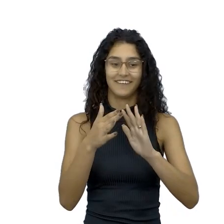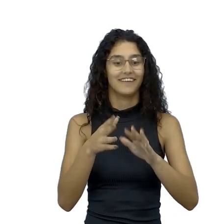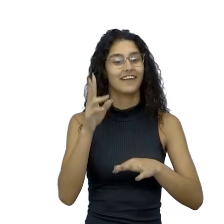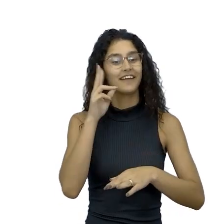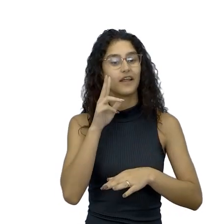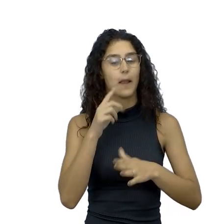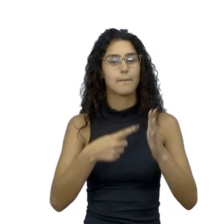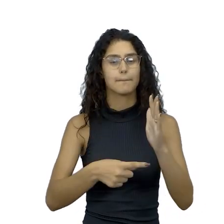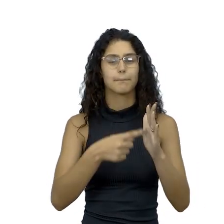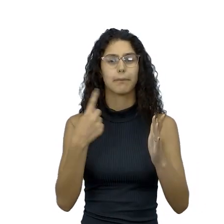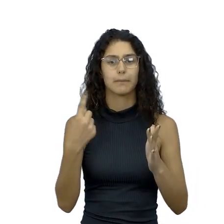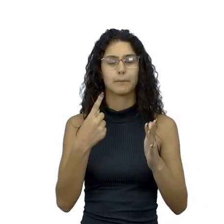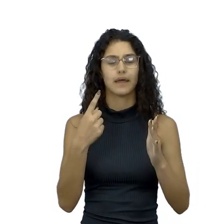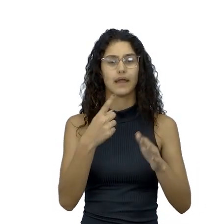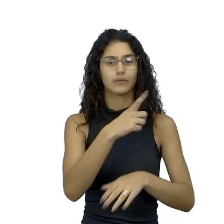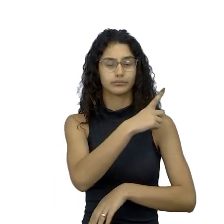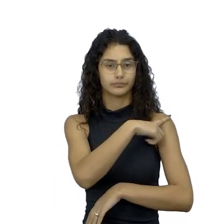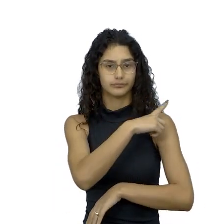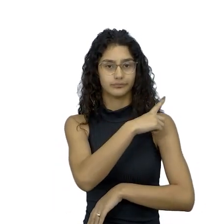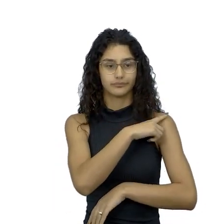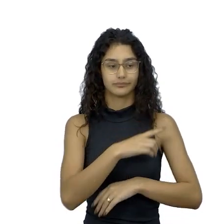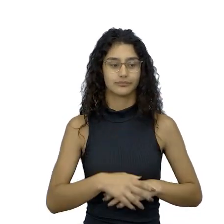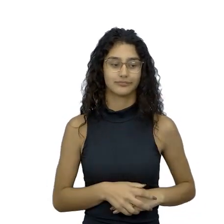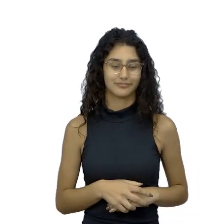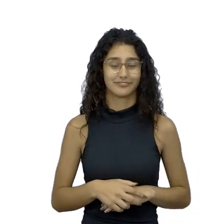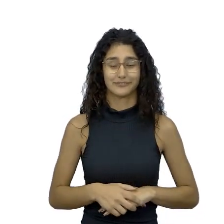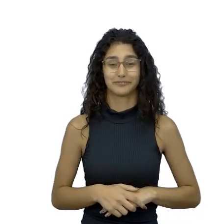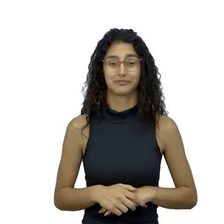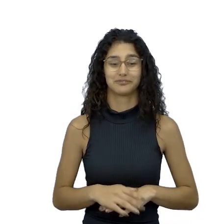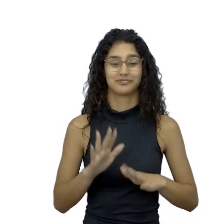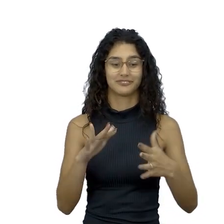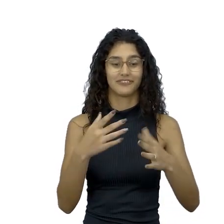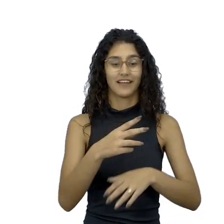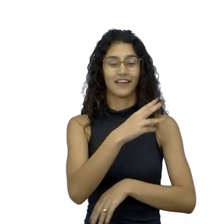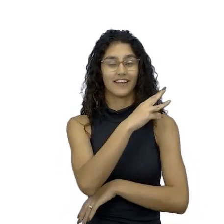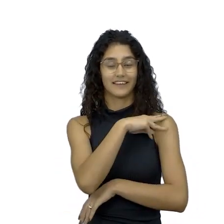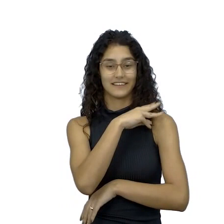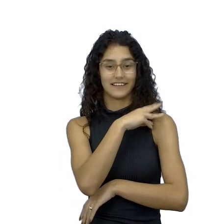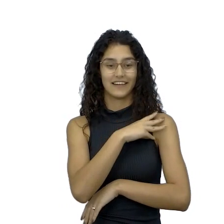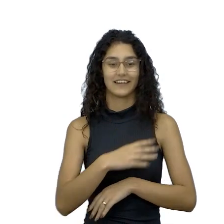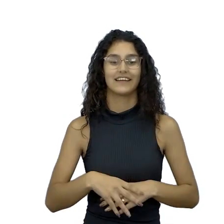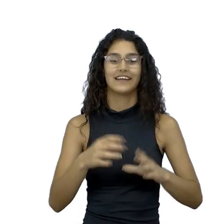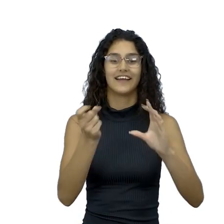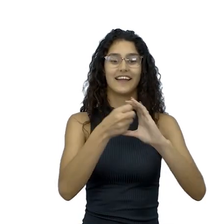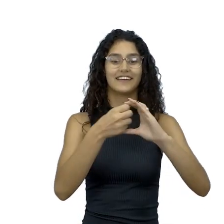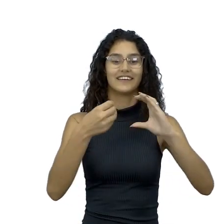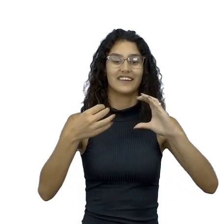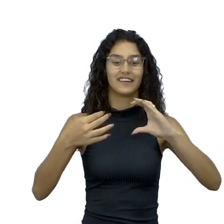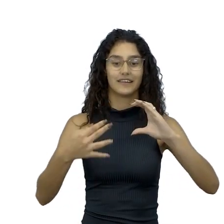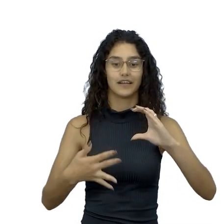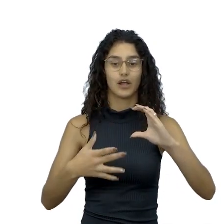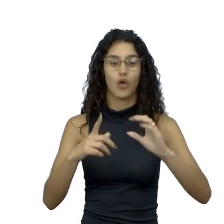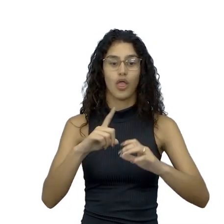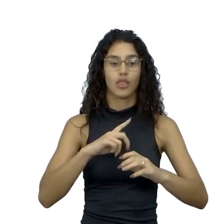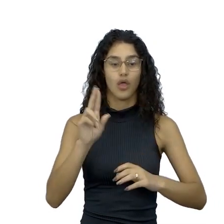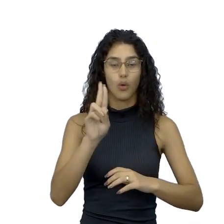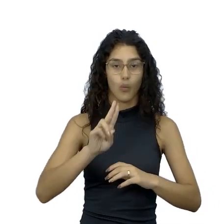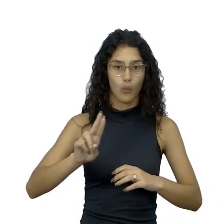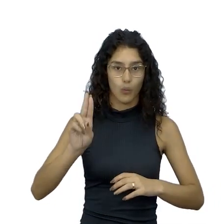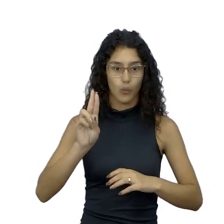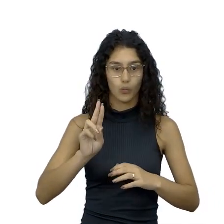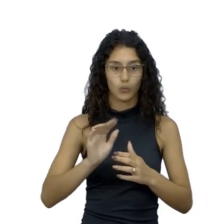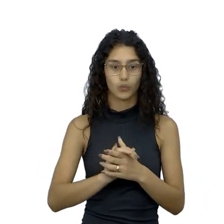na primeira série do ensino médio. Olha lá, a da terceira série. Caracterizar os aparelhos